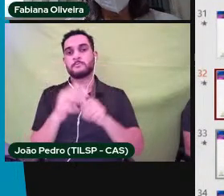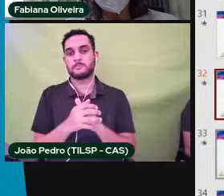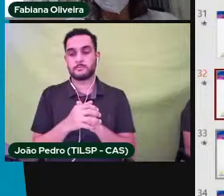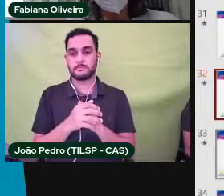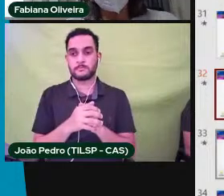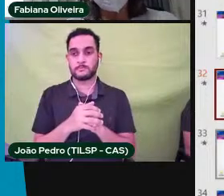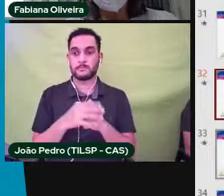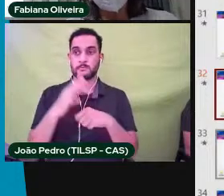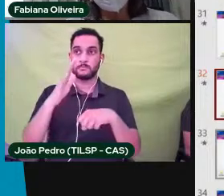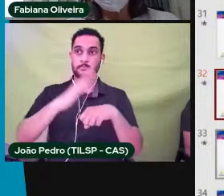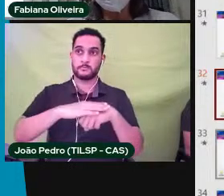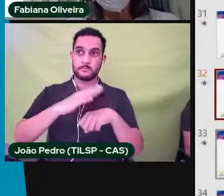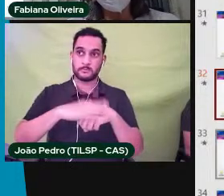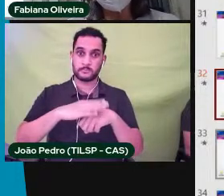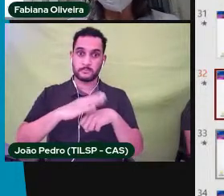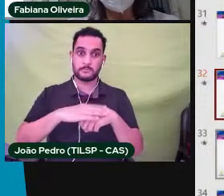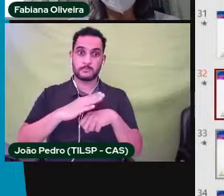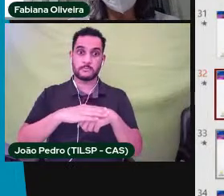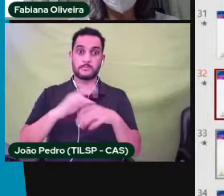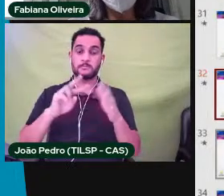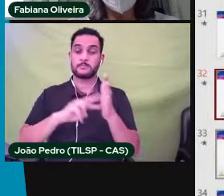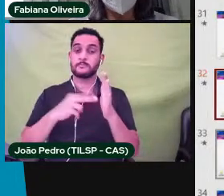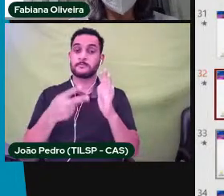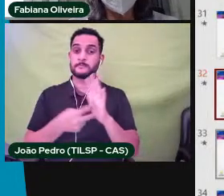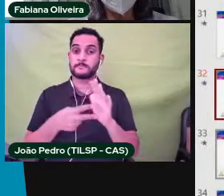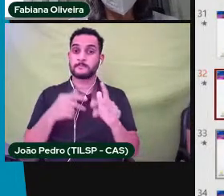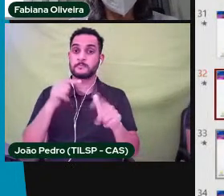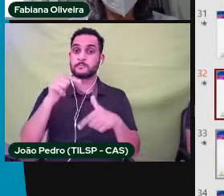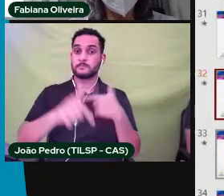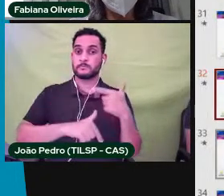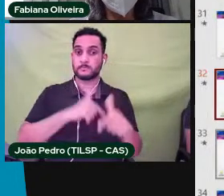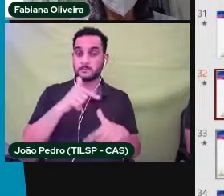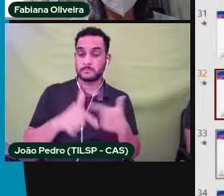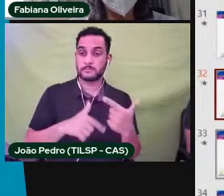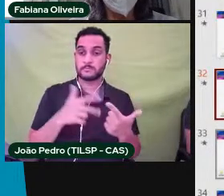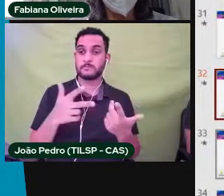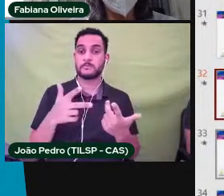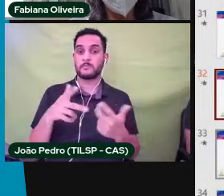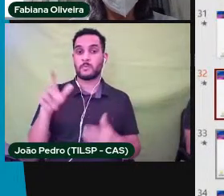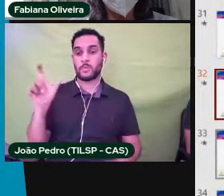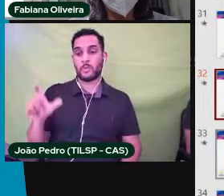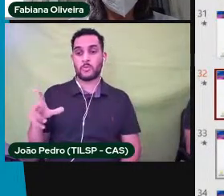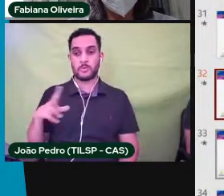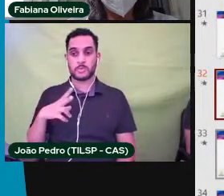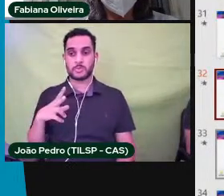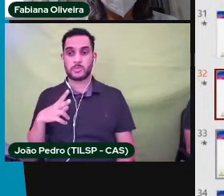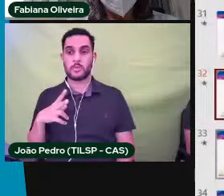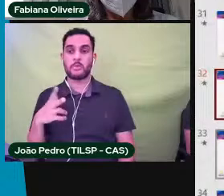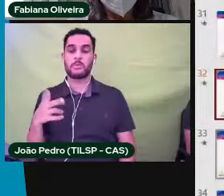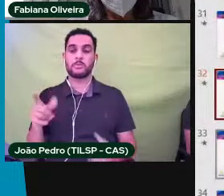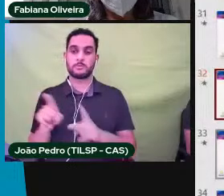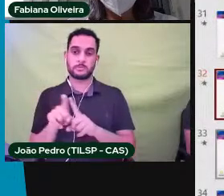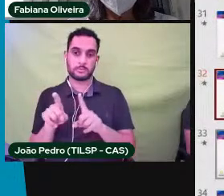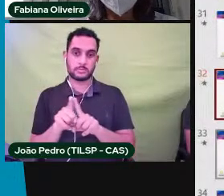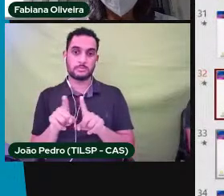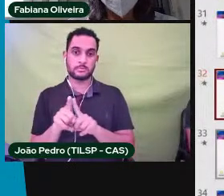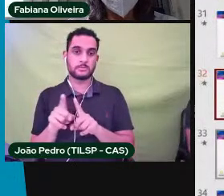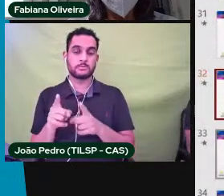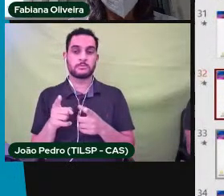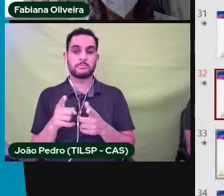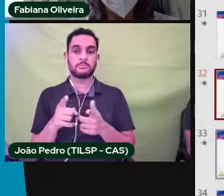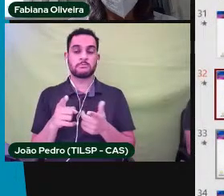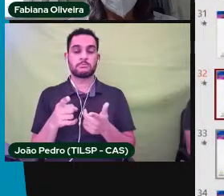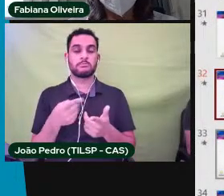Autonomia é dito aqui que ela significa agir pessoal e coletivamente com autonomia. Nós estamos falando de